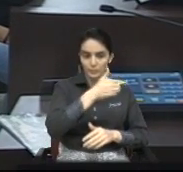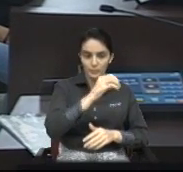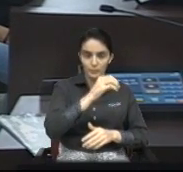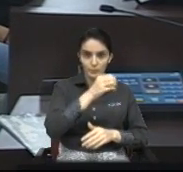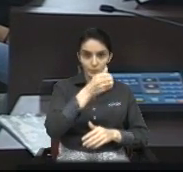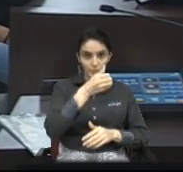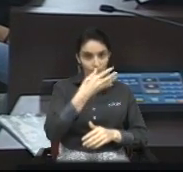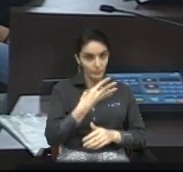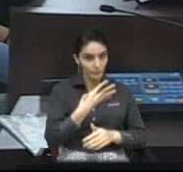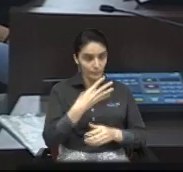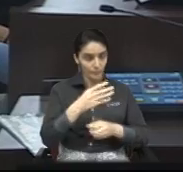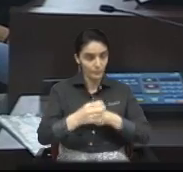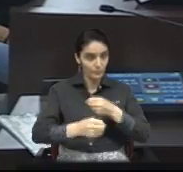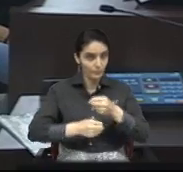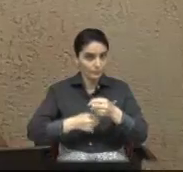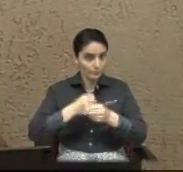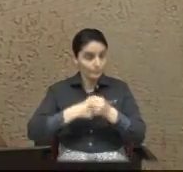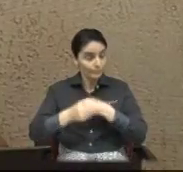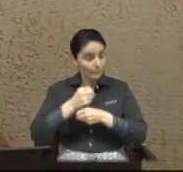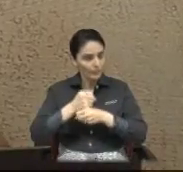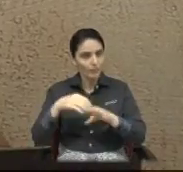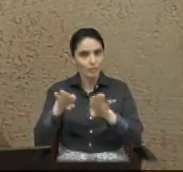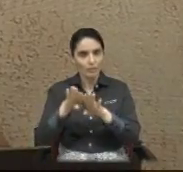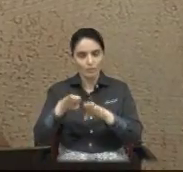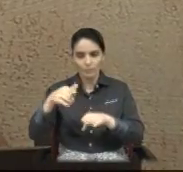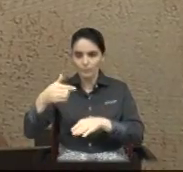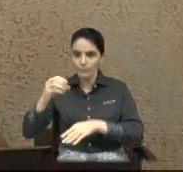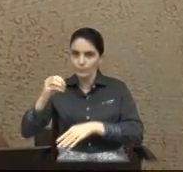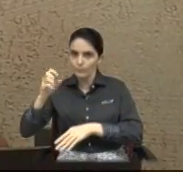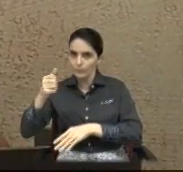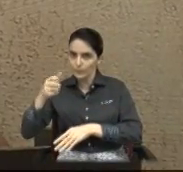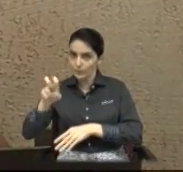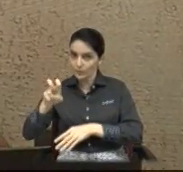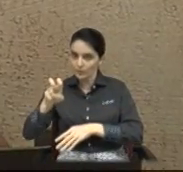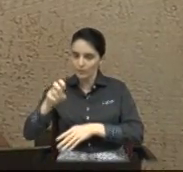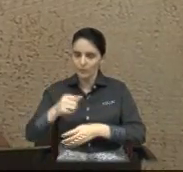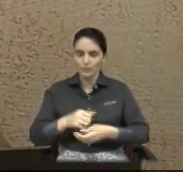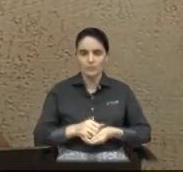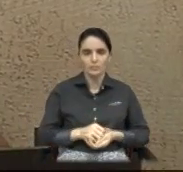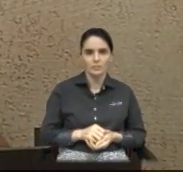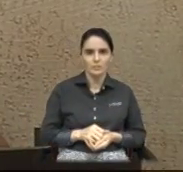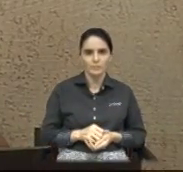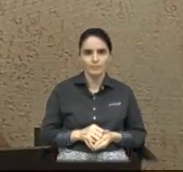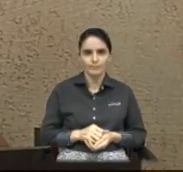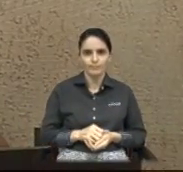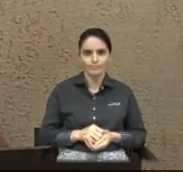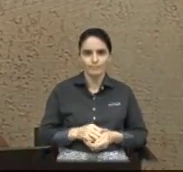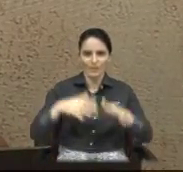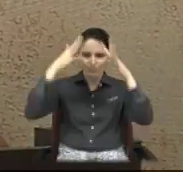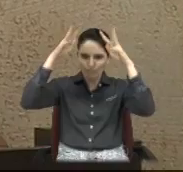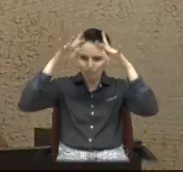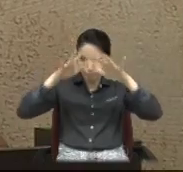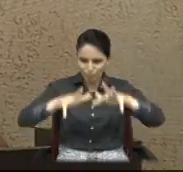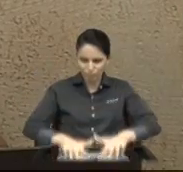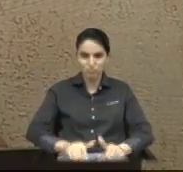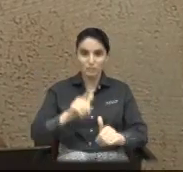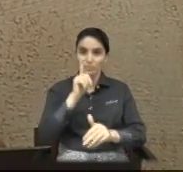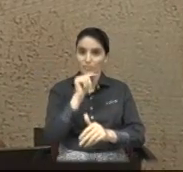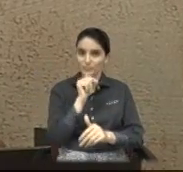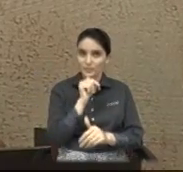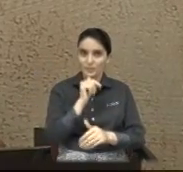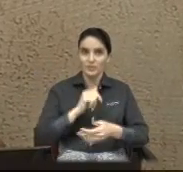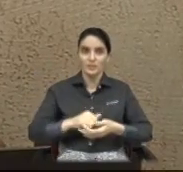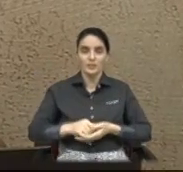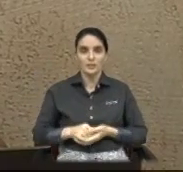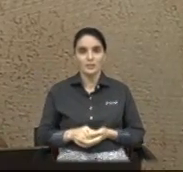2014-2015, encontrar alternativas para a segurança hídrica para o desenvolvimento sustentável. A região em que Limeira está inserida, que é compreendida